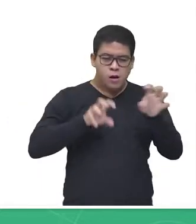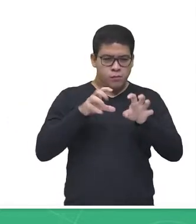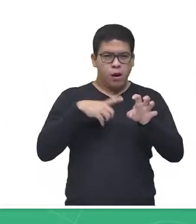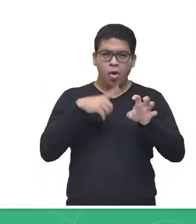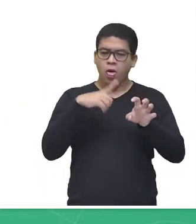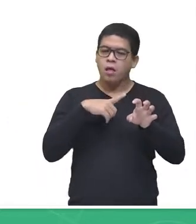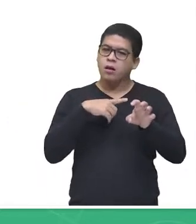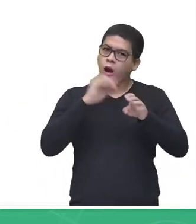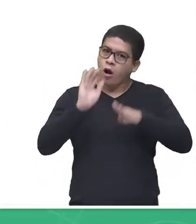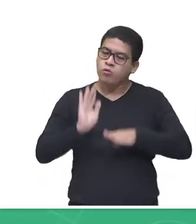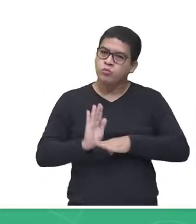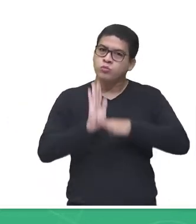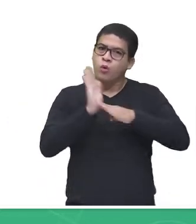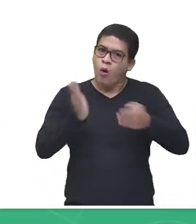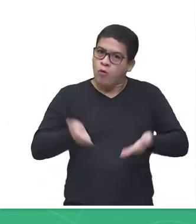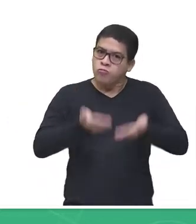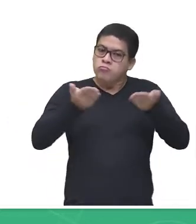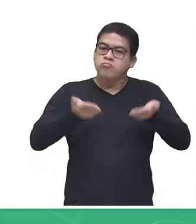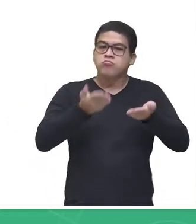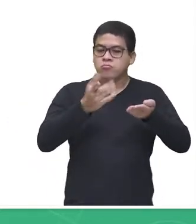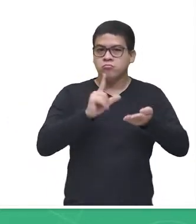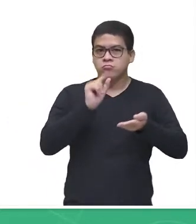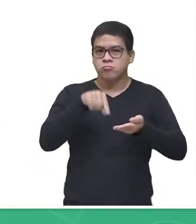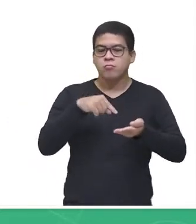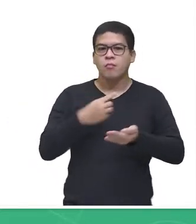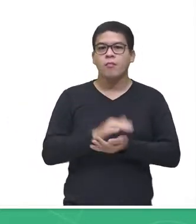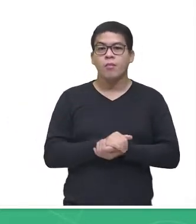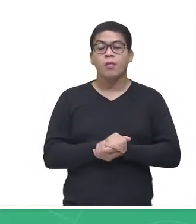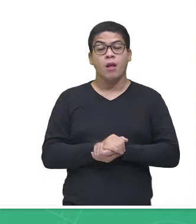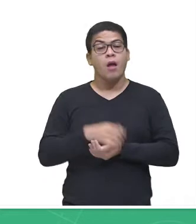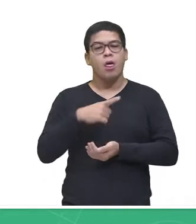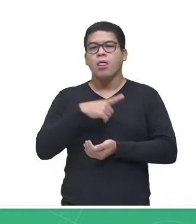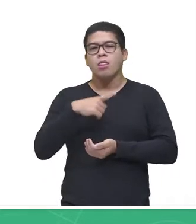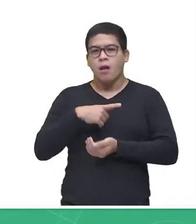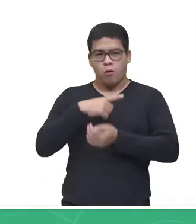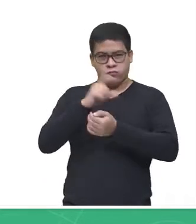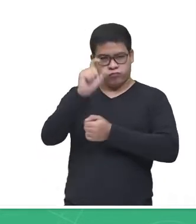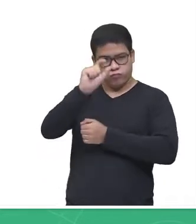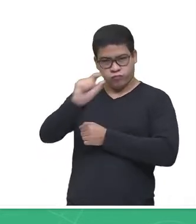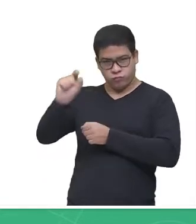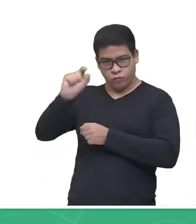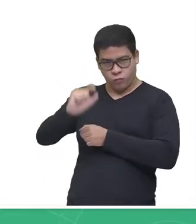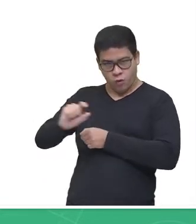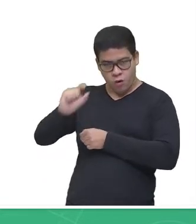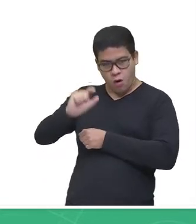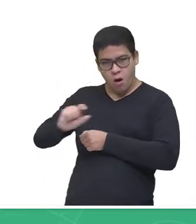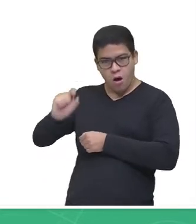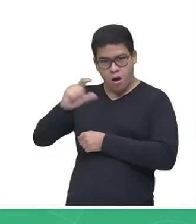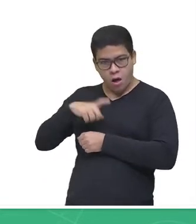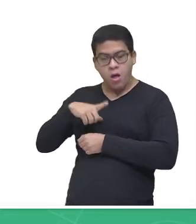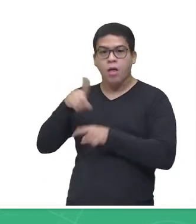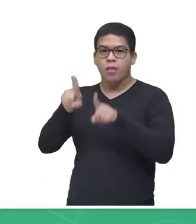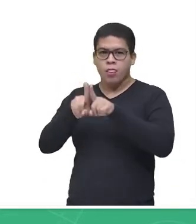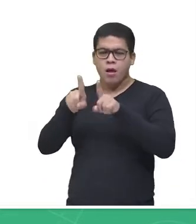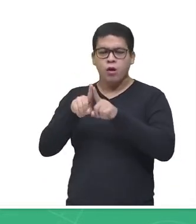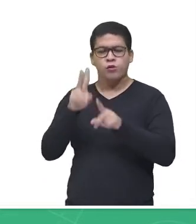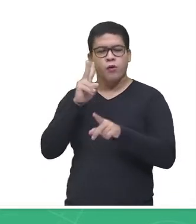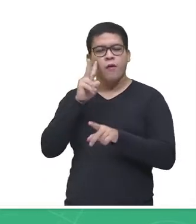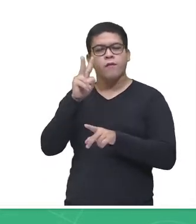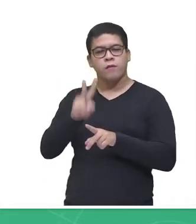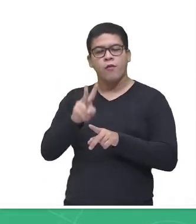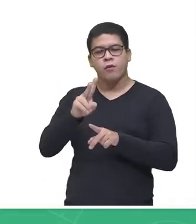bom? Então vamos ver aqui, olha só. O retículo endoplasmático rugoso, a gente vai ver cada um deles separadamente,